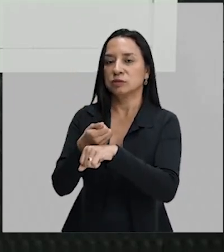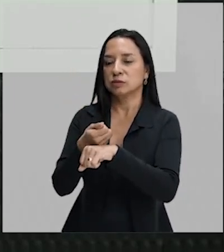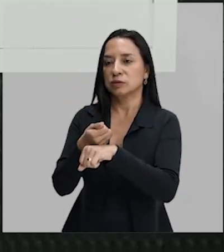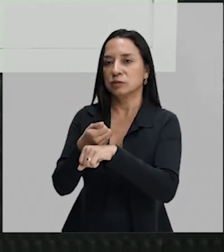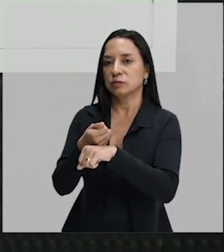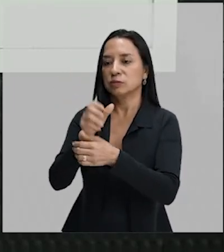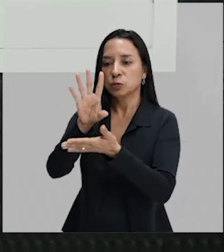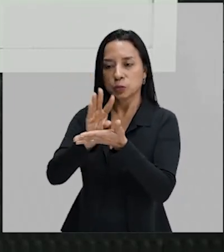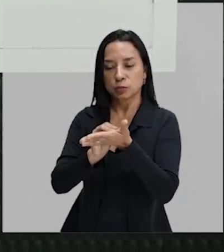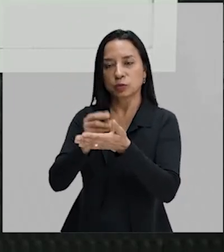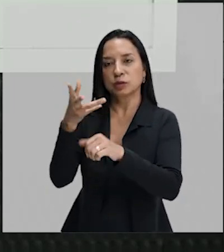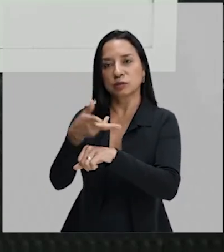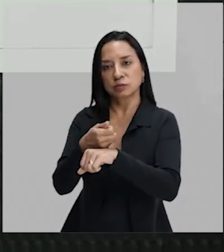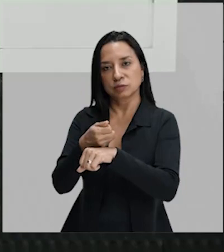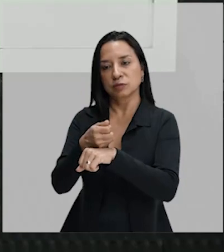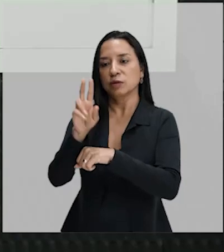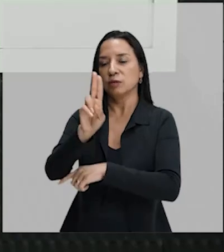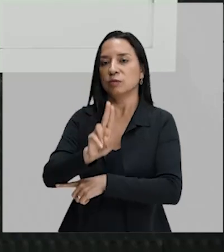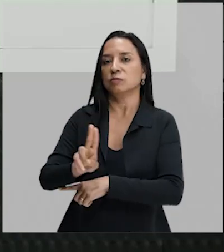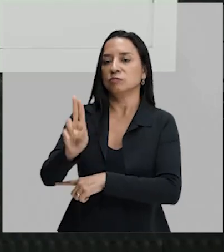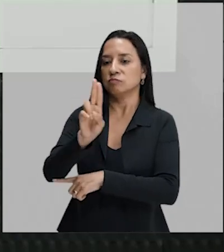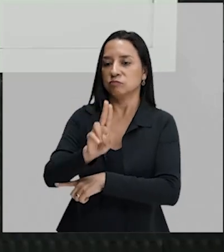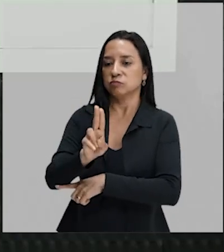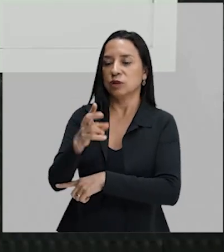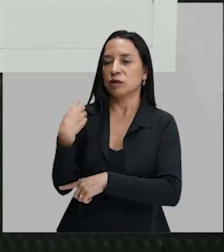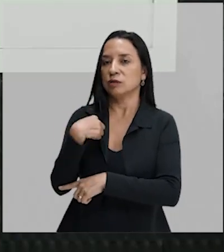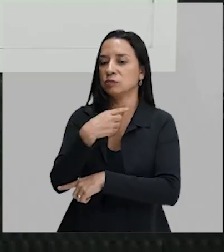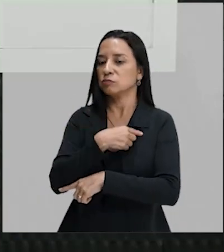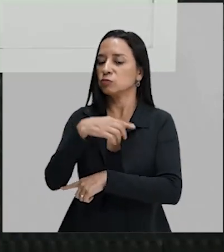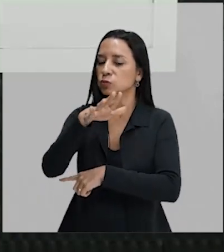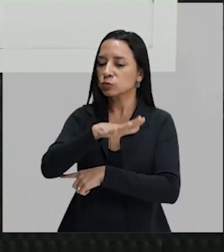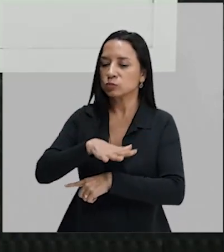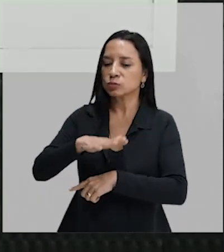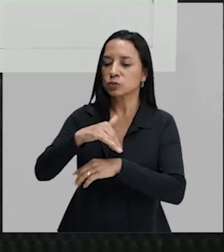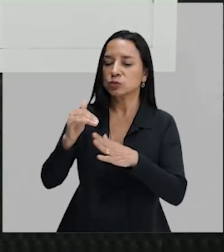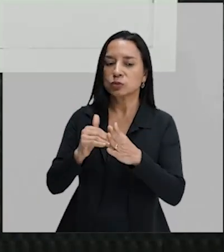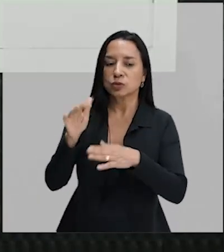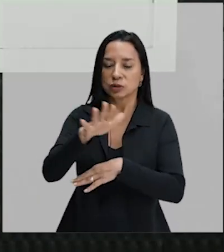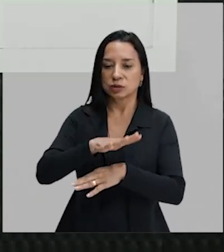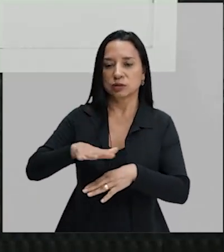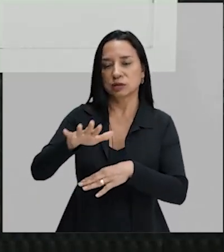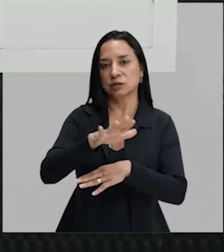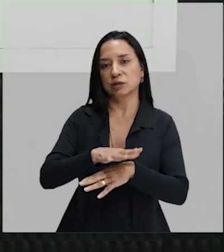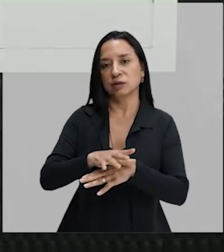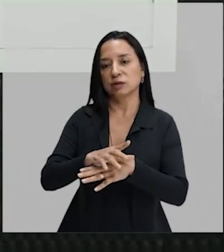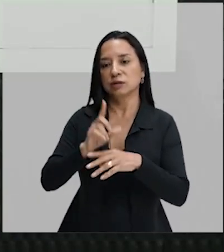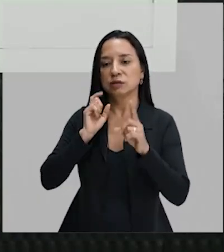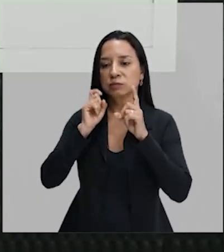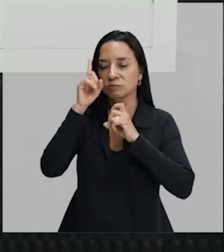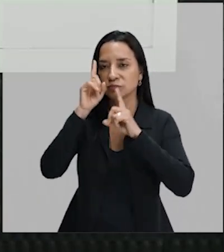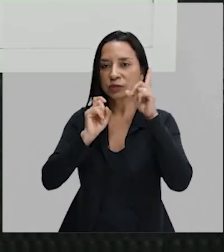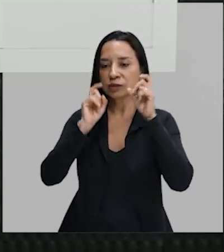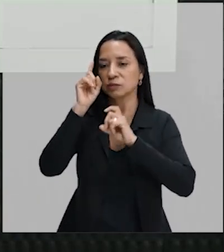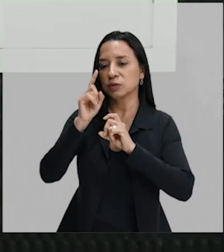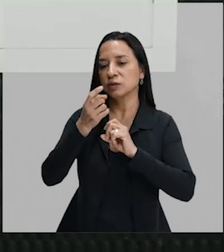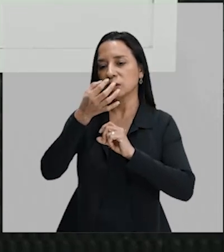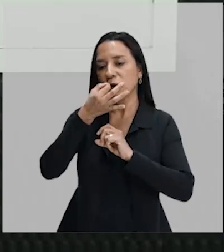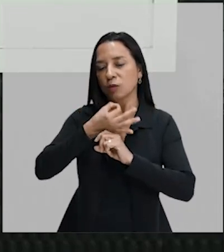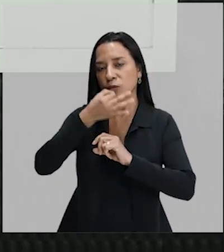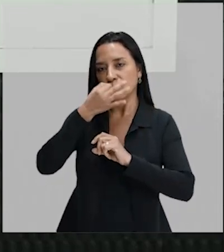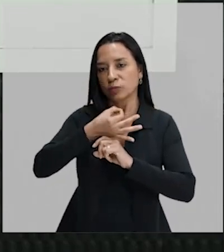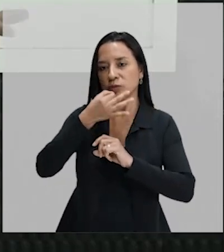de argumentação vão nos servir, como eu falei a vocês, em todas as áreas, na expressão do nosso pensamento,